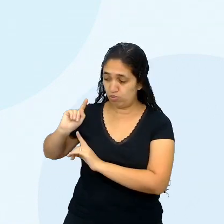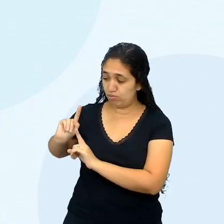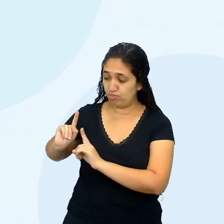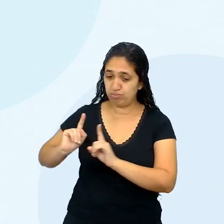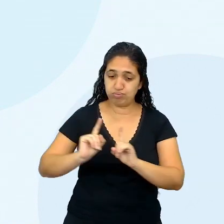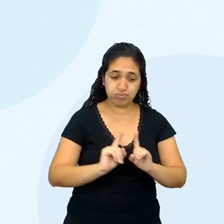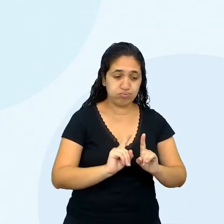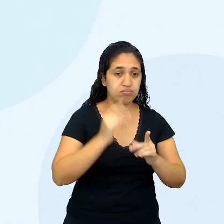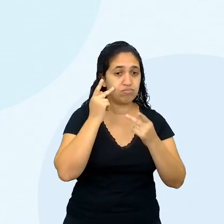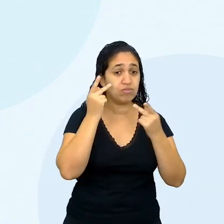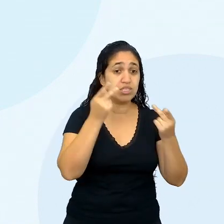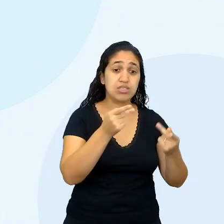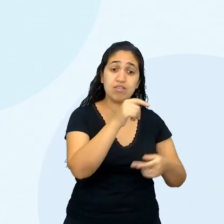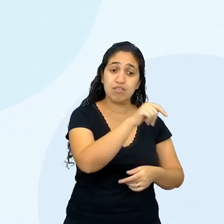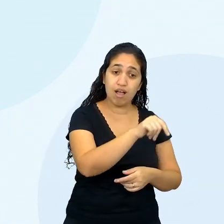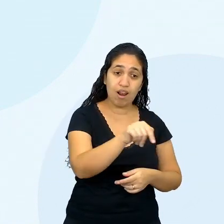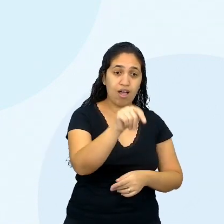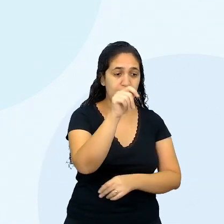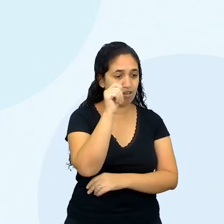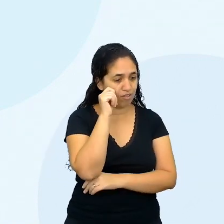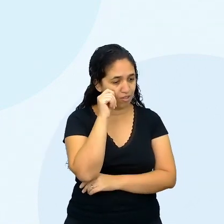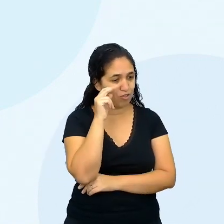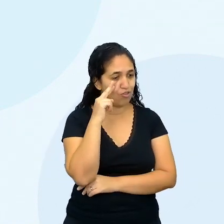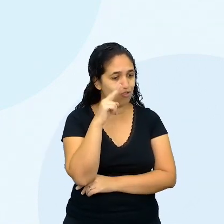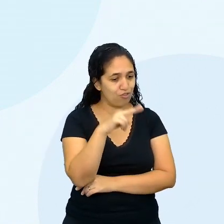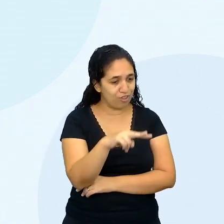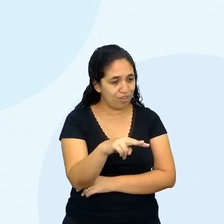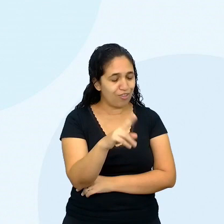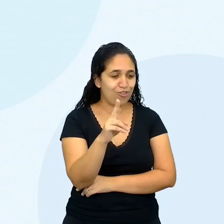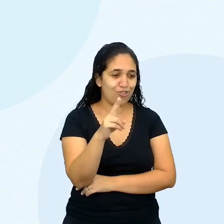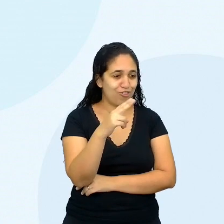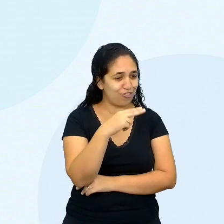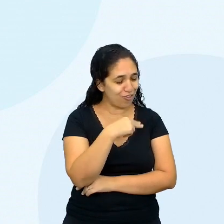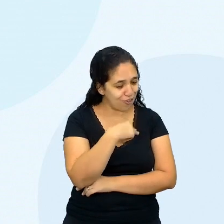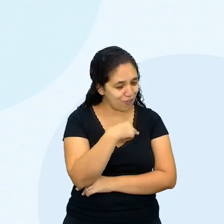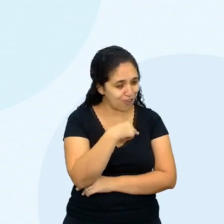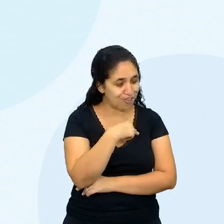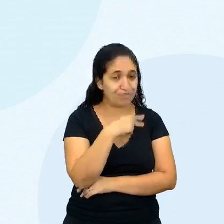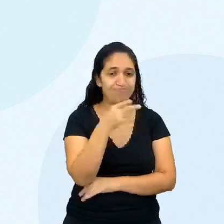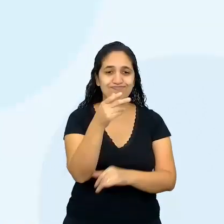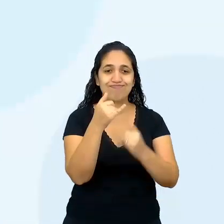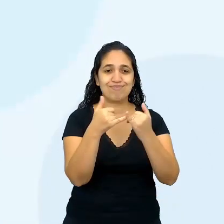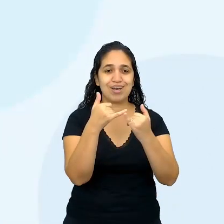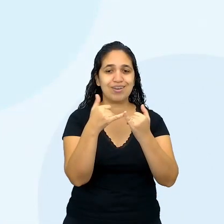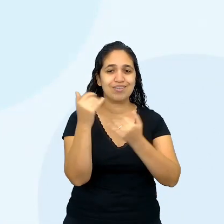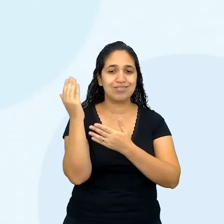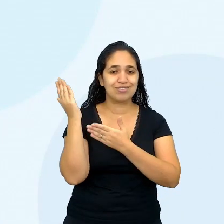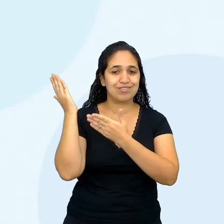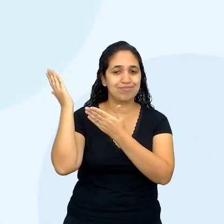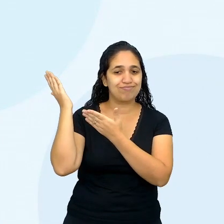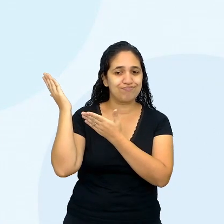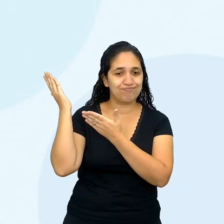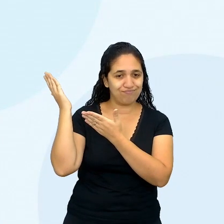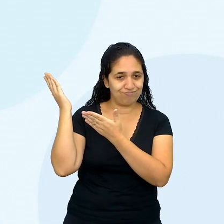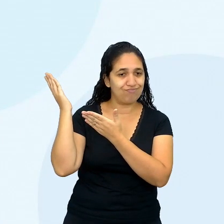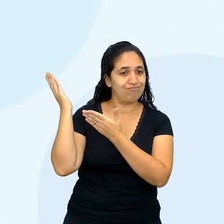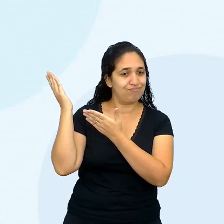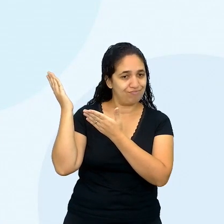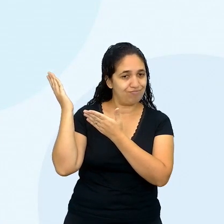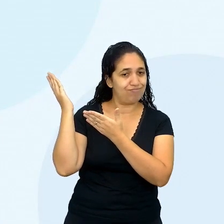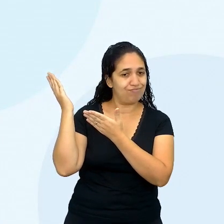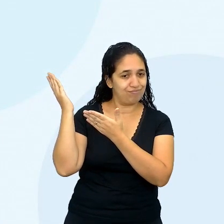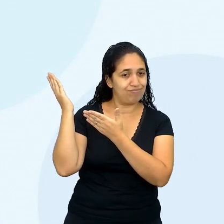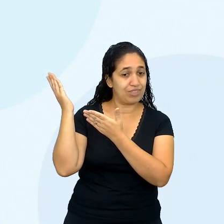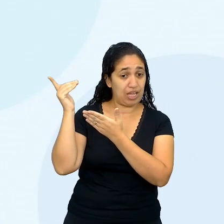represa de Itupararanga e a visão que nós tivemos em Itupararanga foi muito parecida com essa que vocês estão vendo aí